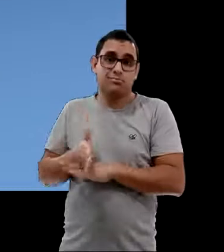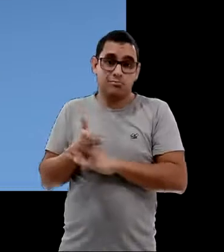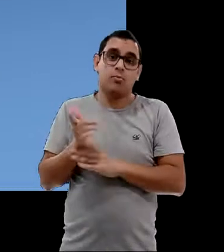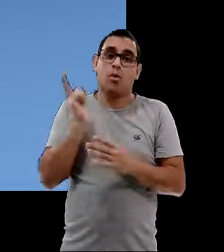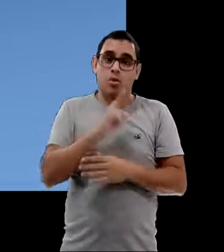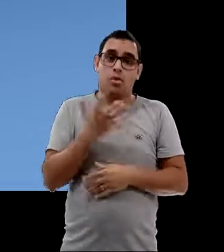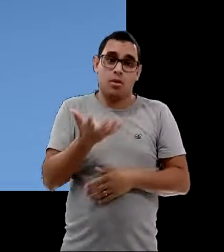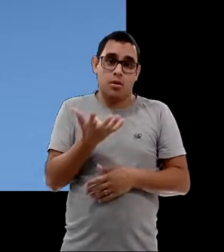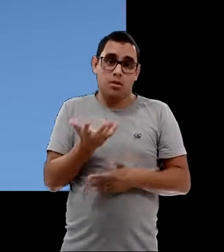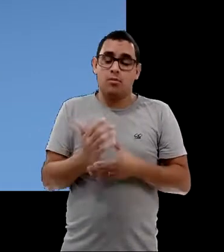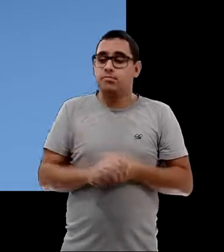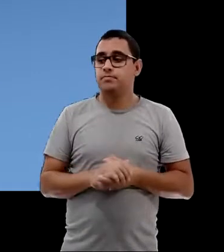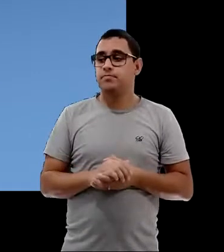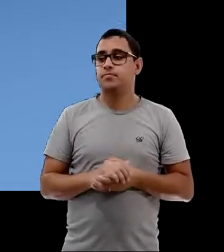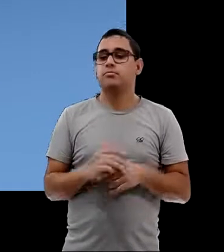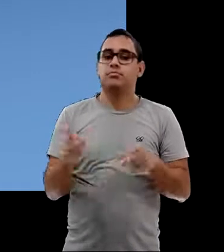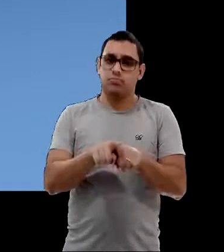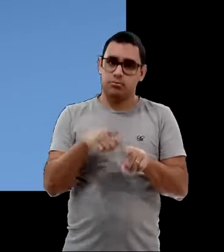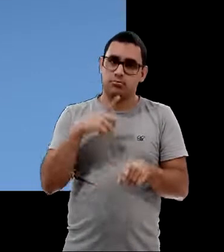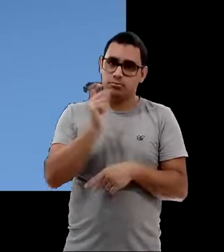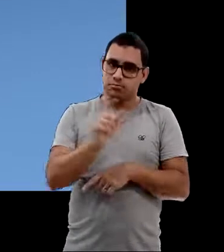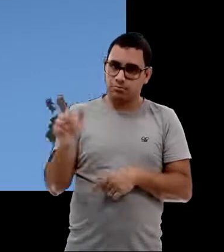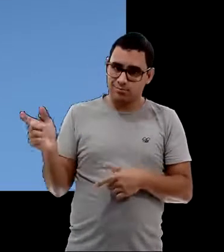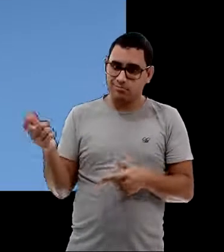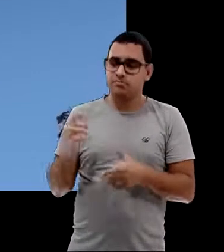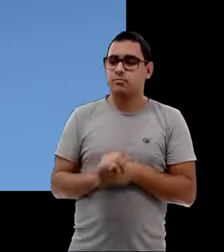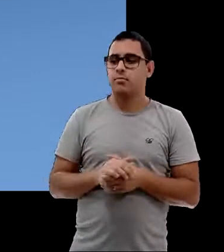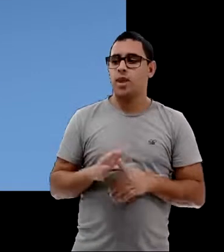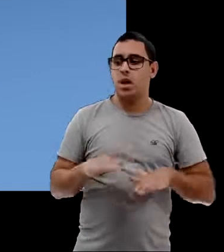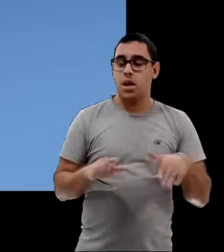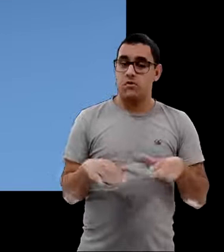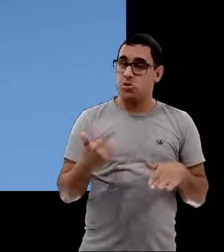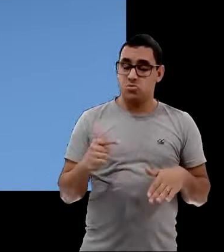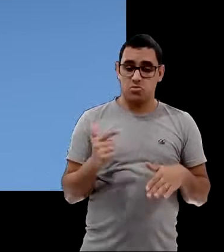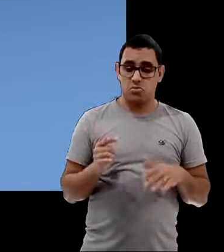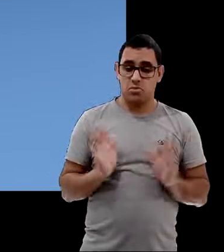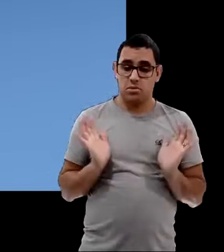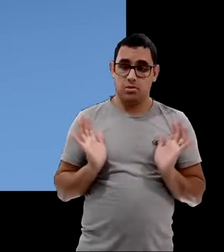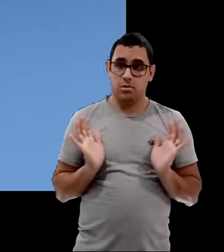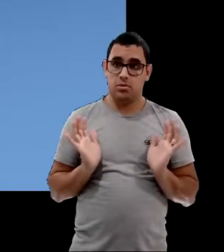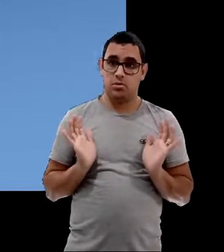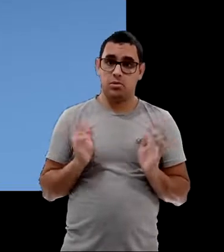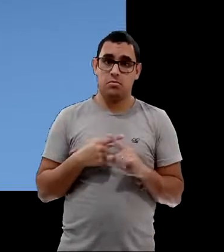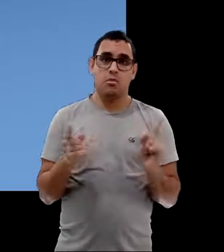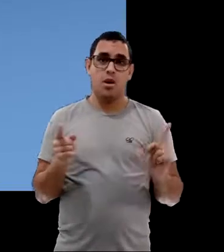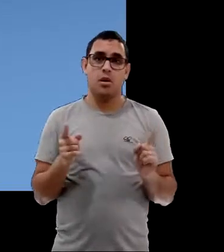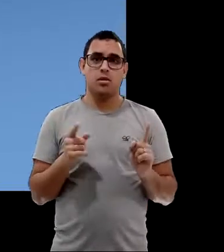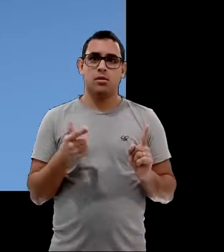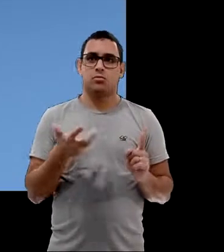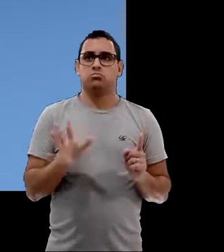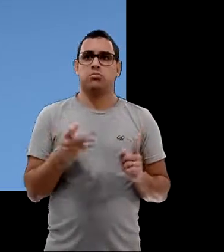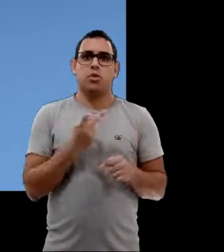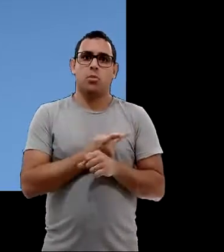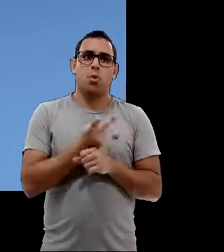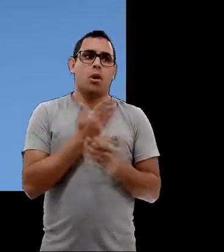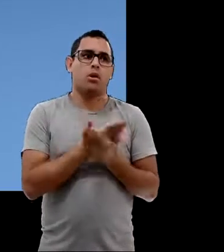que queiram trabalhar. Também tem esse porém, muitas vezes a pessoa não tem nada e também não